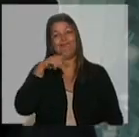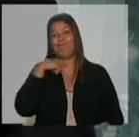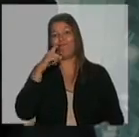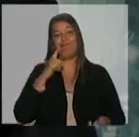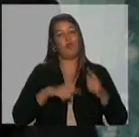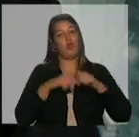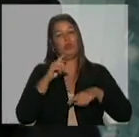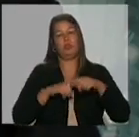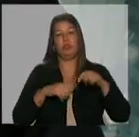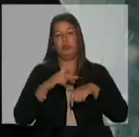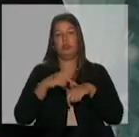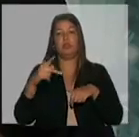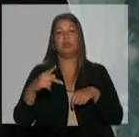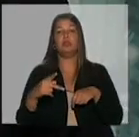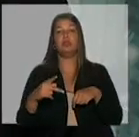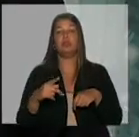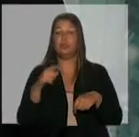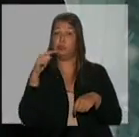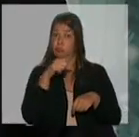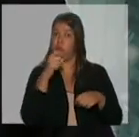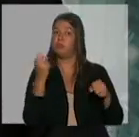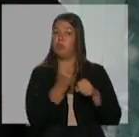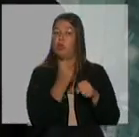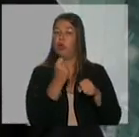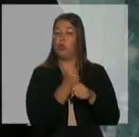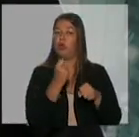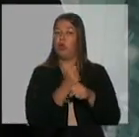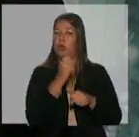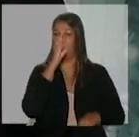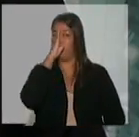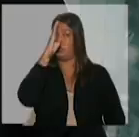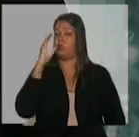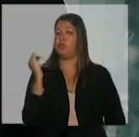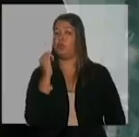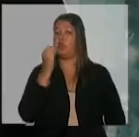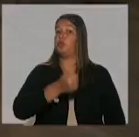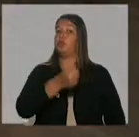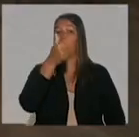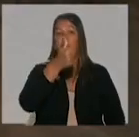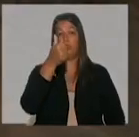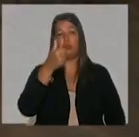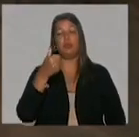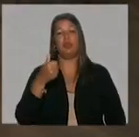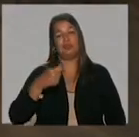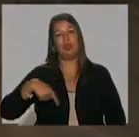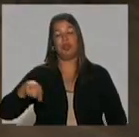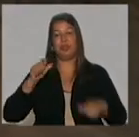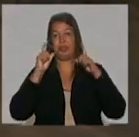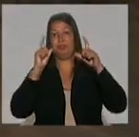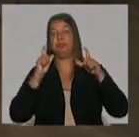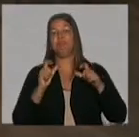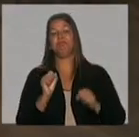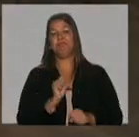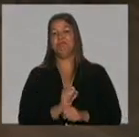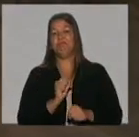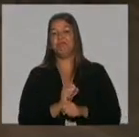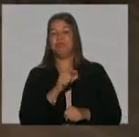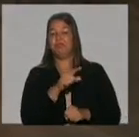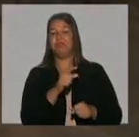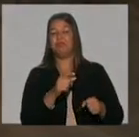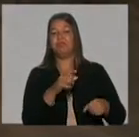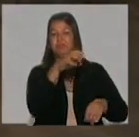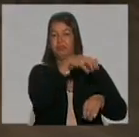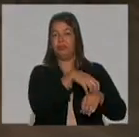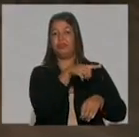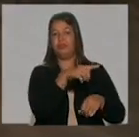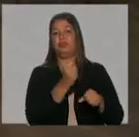produção de petróleo. Né? Então, essa é uma obra que tem prioridade para a Petrobras. Não dá para a gente ficar otimista em relação, pelo menos, à